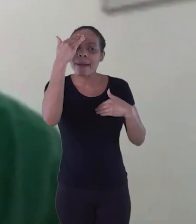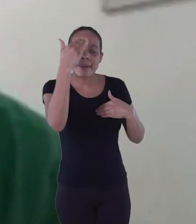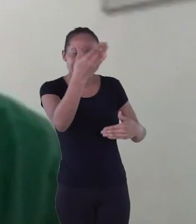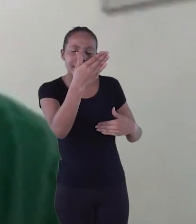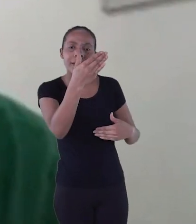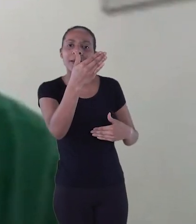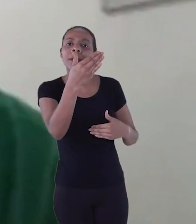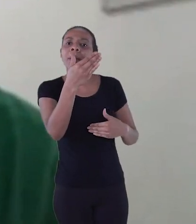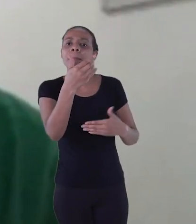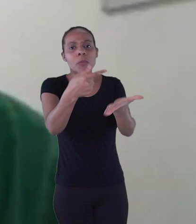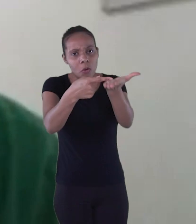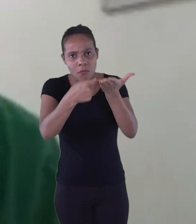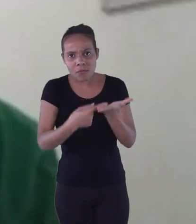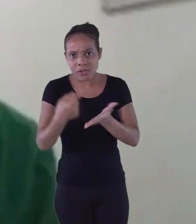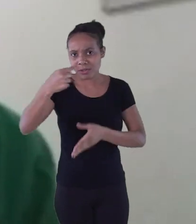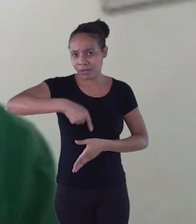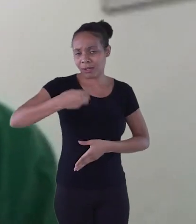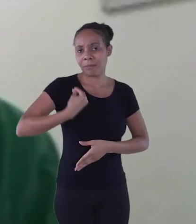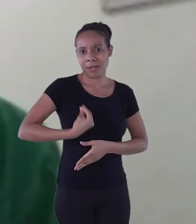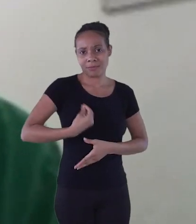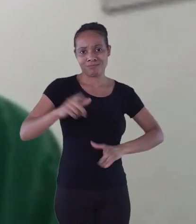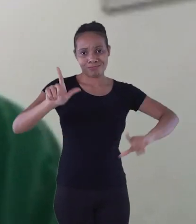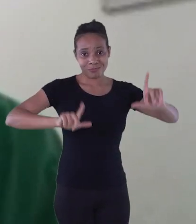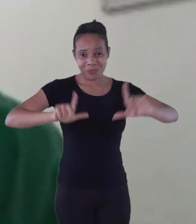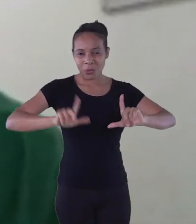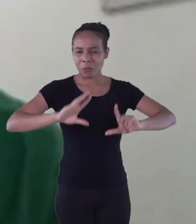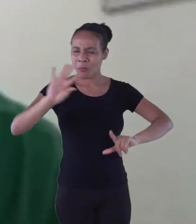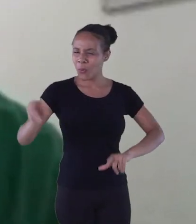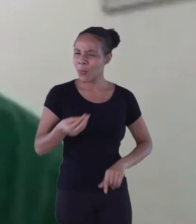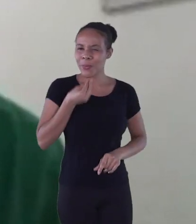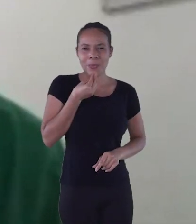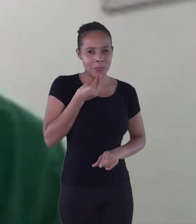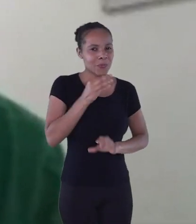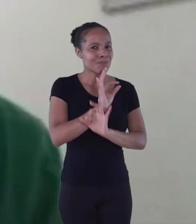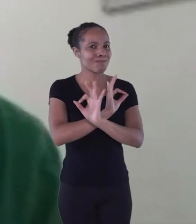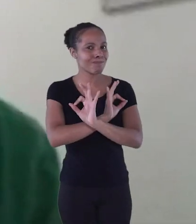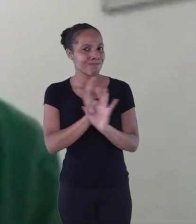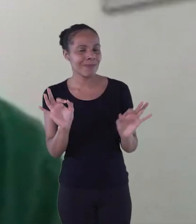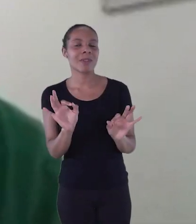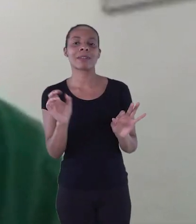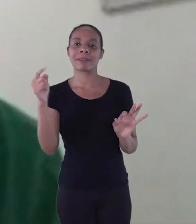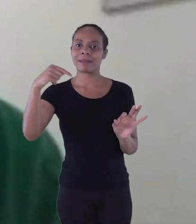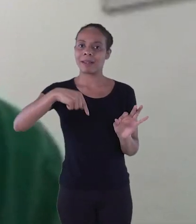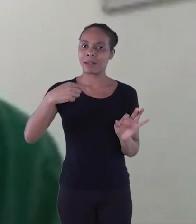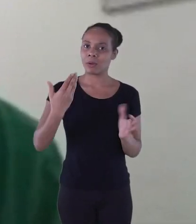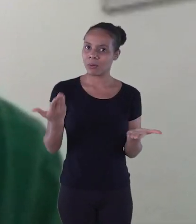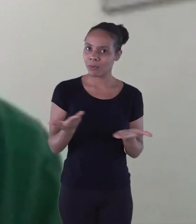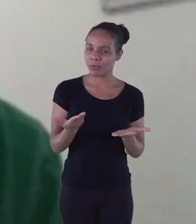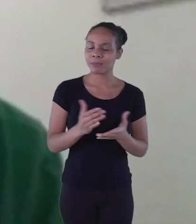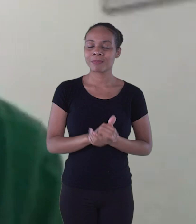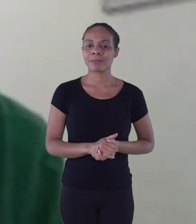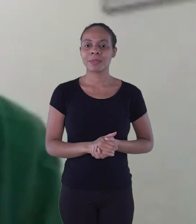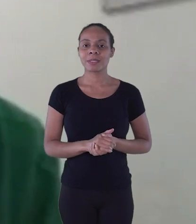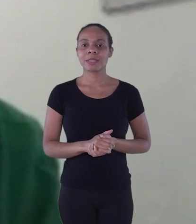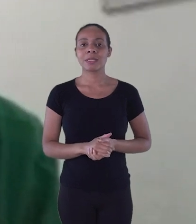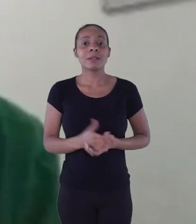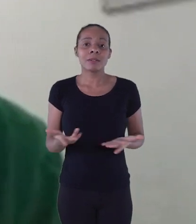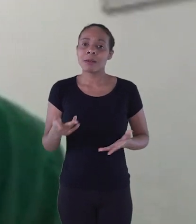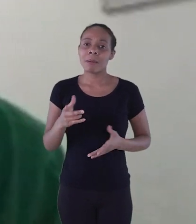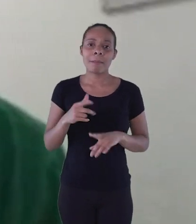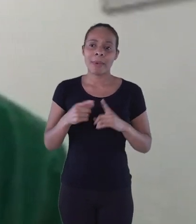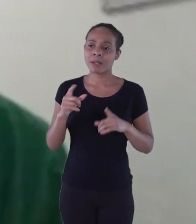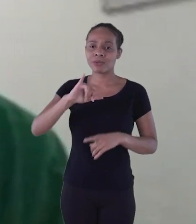agradecer pelo convite. Uma excelente oportunidade de a gente estar aqui, eu, Jaime e Lília, falando isso, é exatamente isso. Quer dizer,